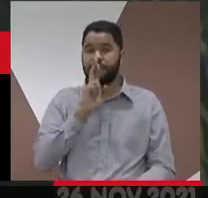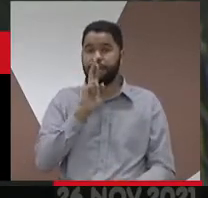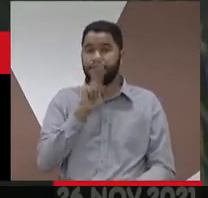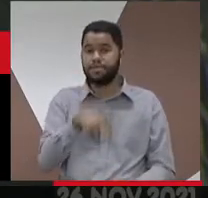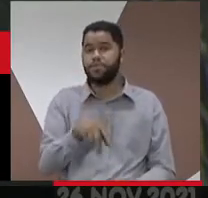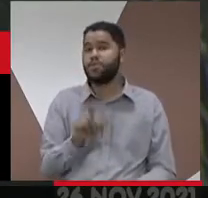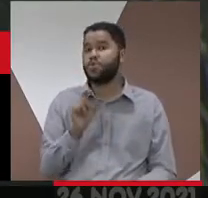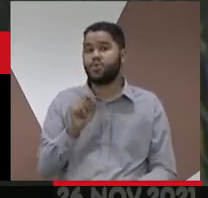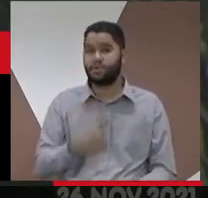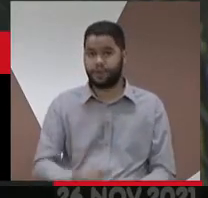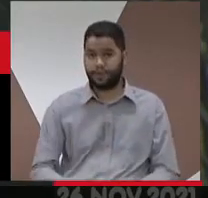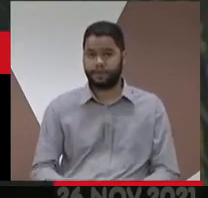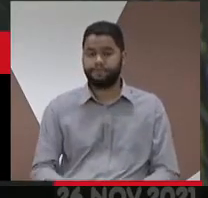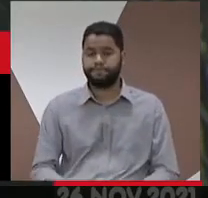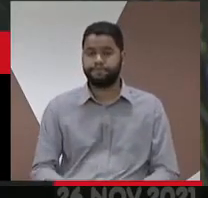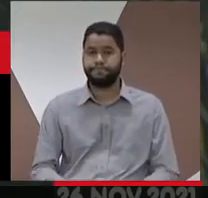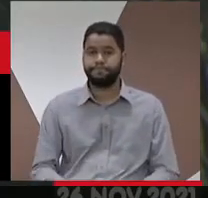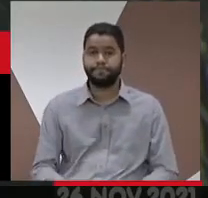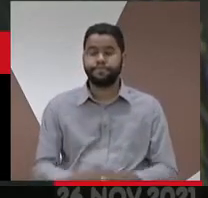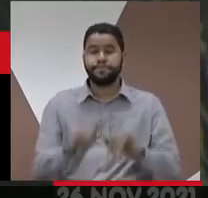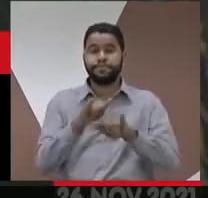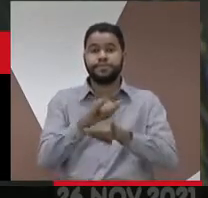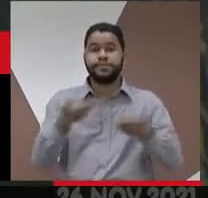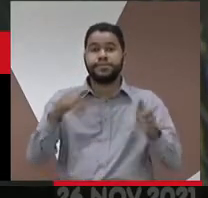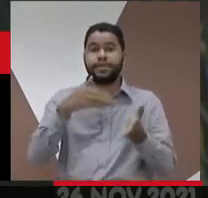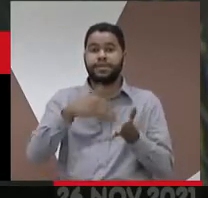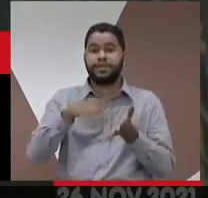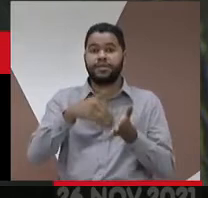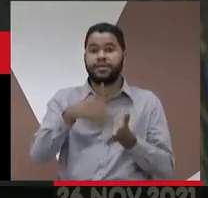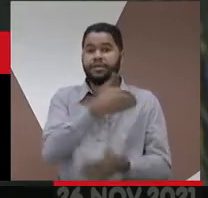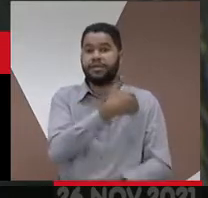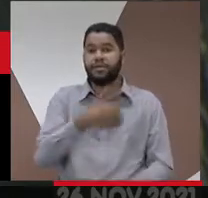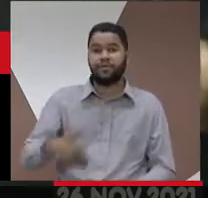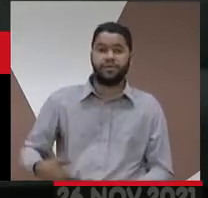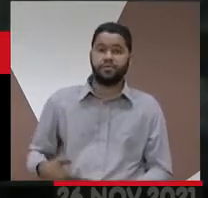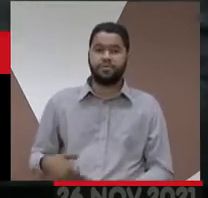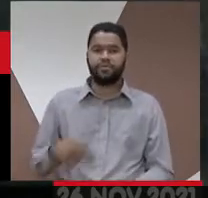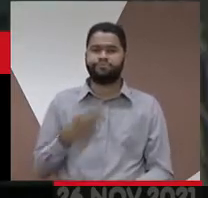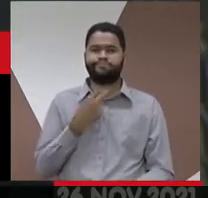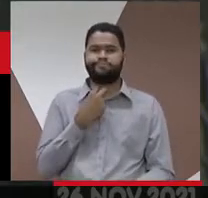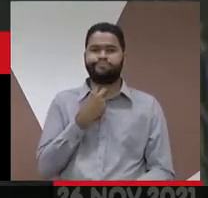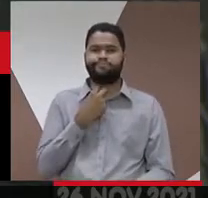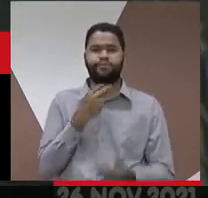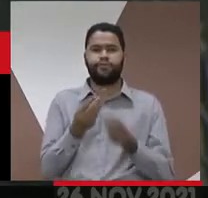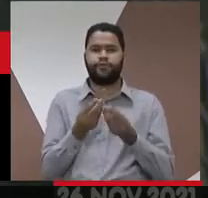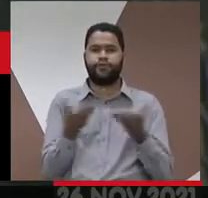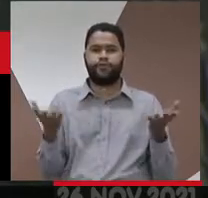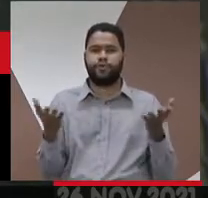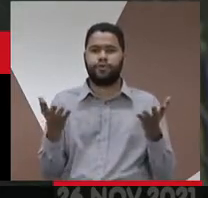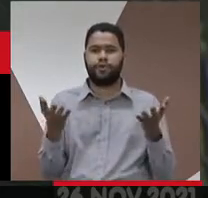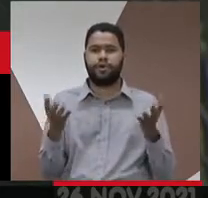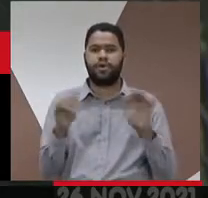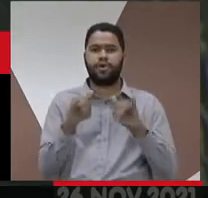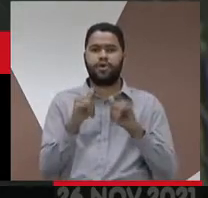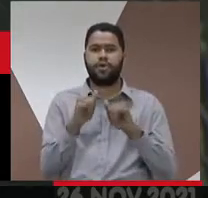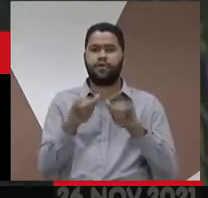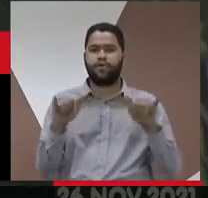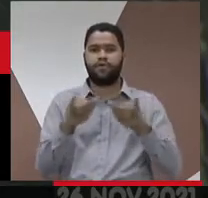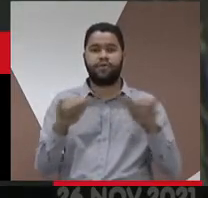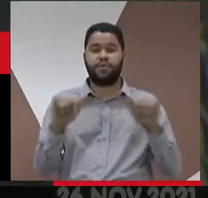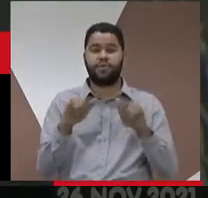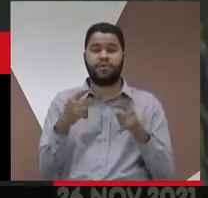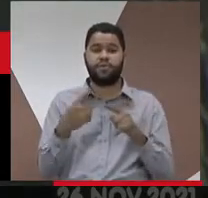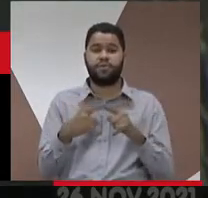Assembleia Legislativa dizendo que a Secretaria de Governo não poderia fornecer as informações,